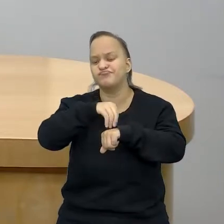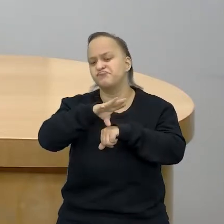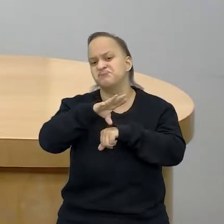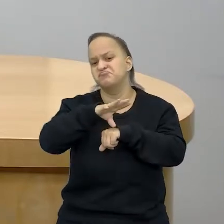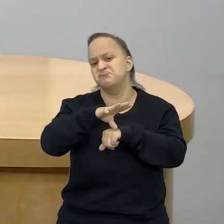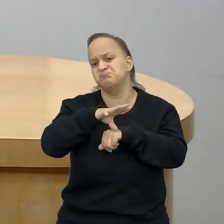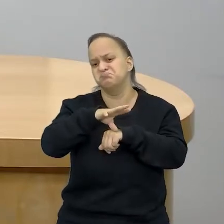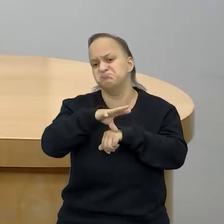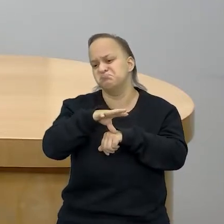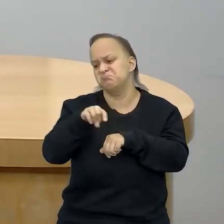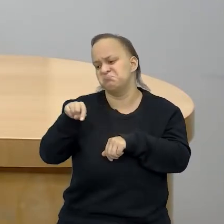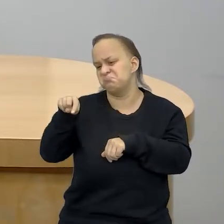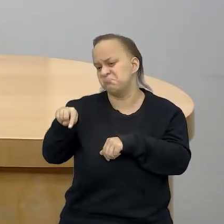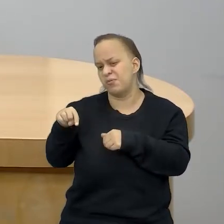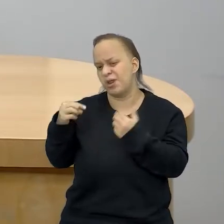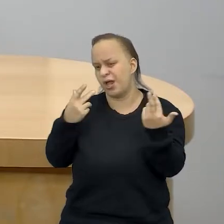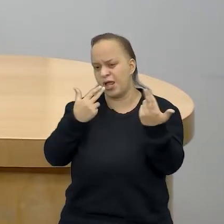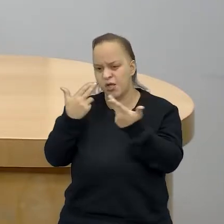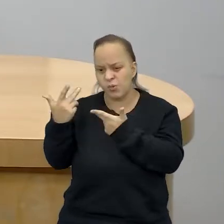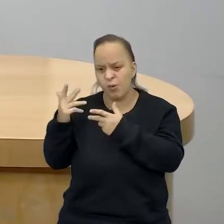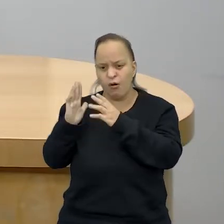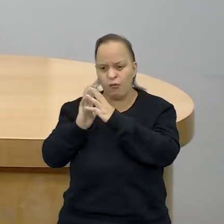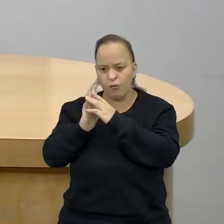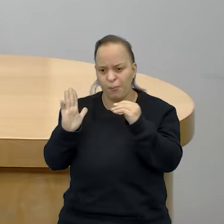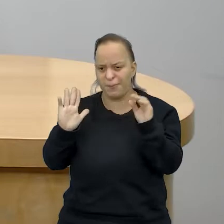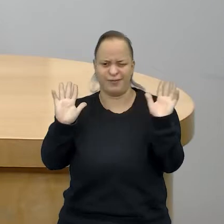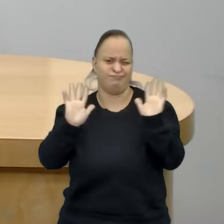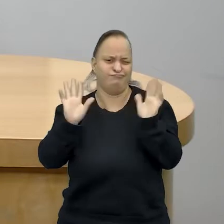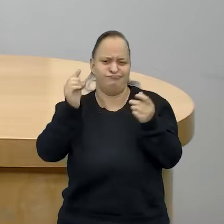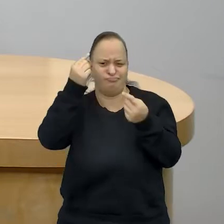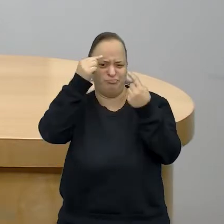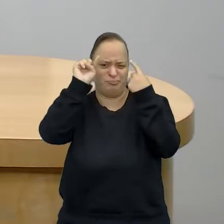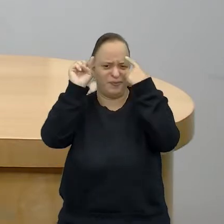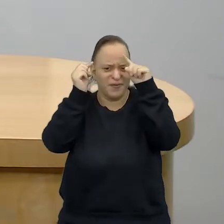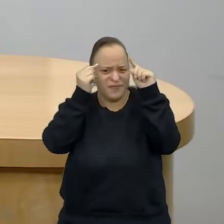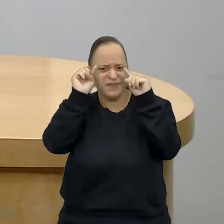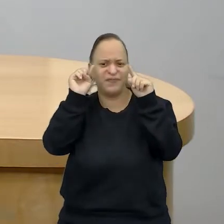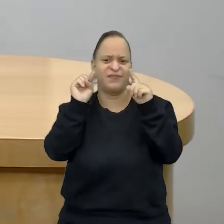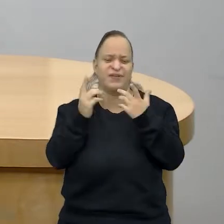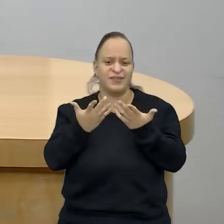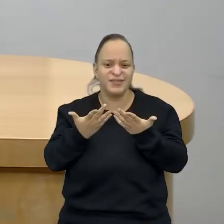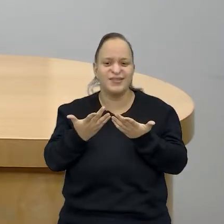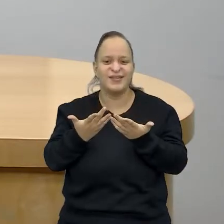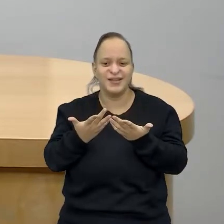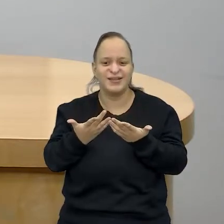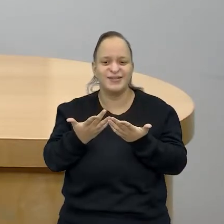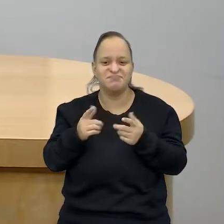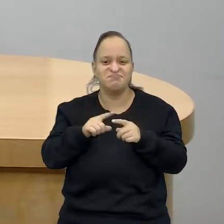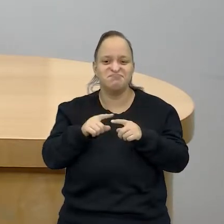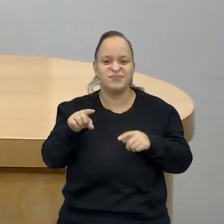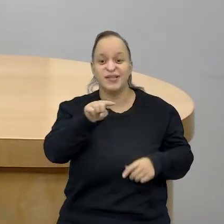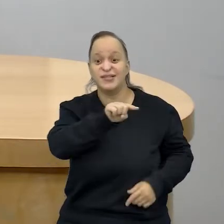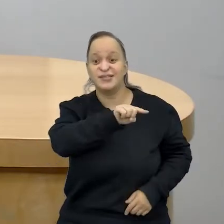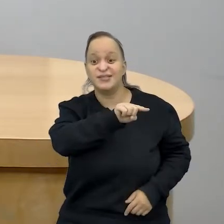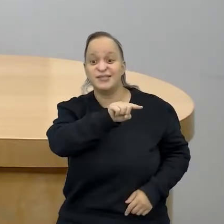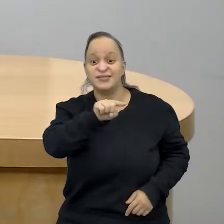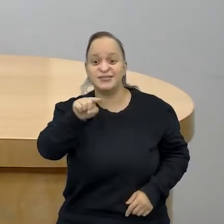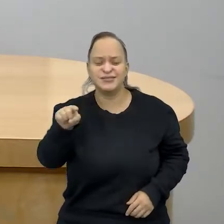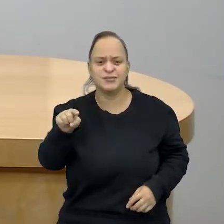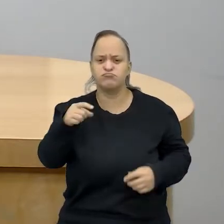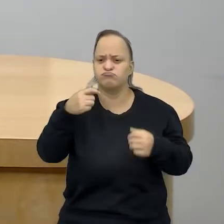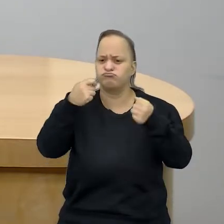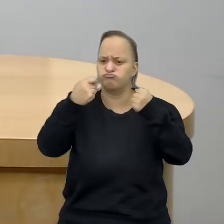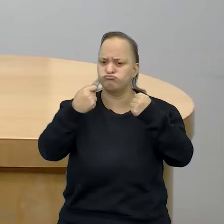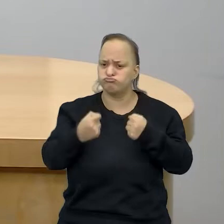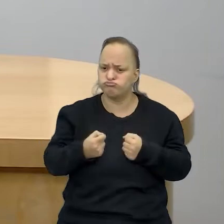né? Eu inventei o Xandópolis, mas para não ter o problema com o material, tá? Mas vocês também podem estar investigando